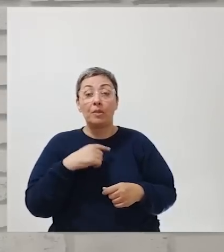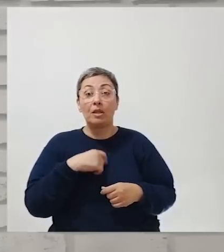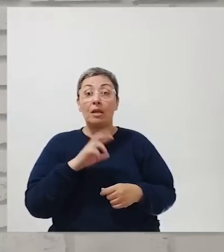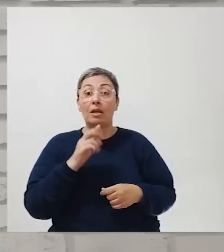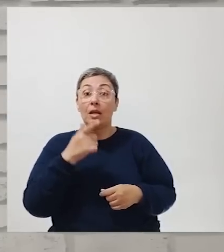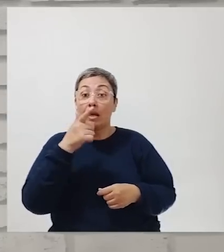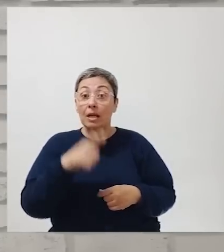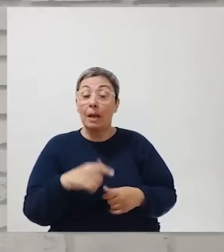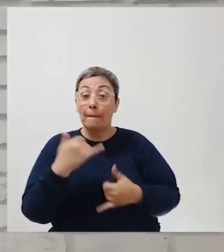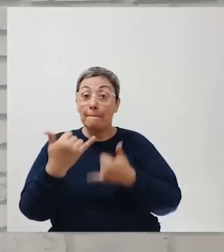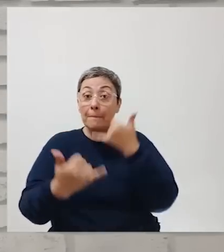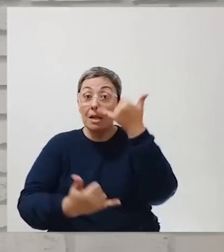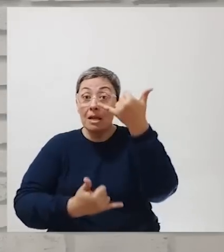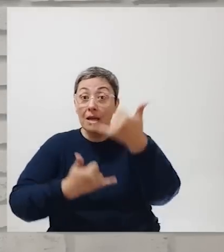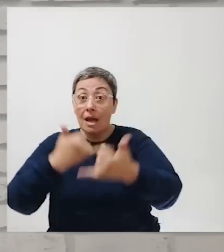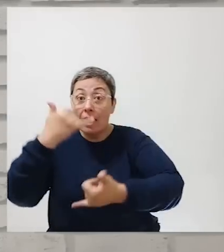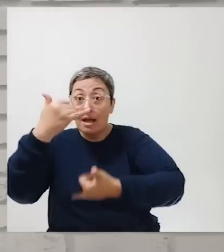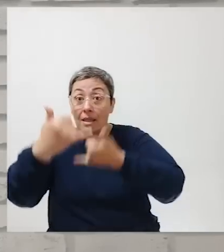Repitam comigo.